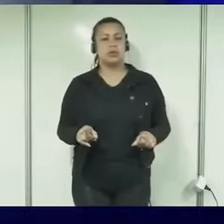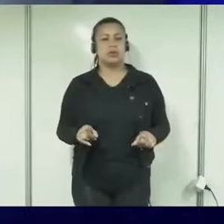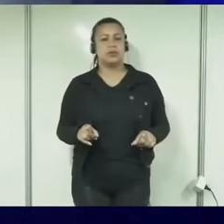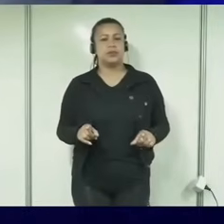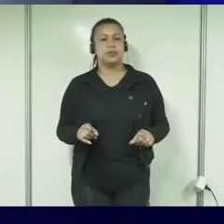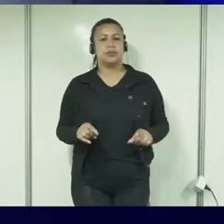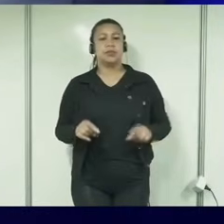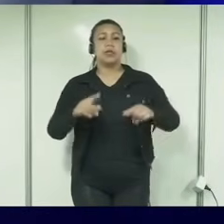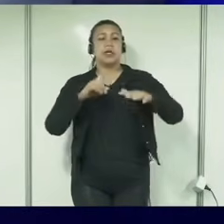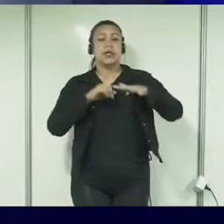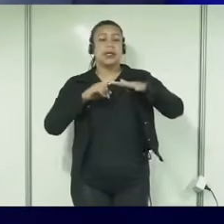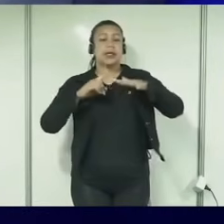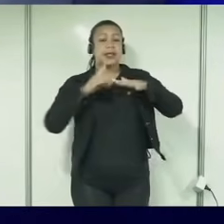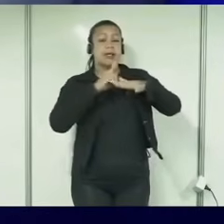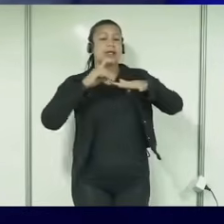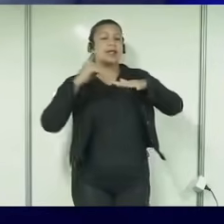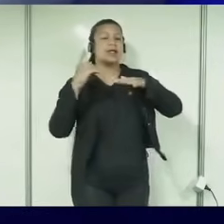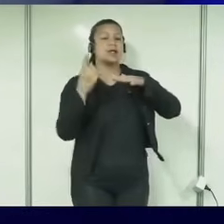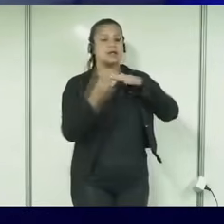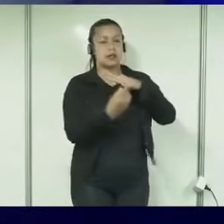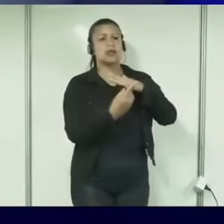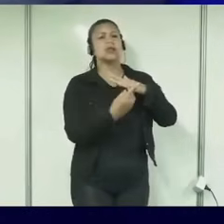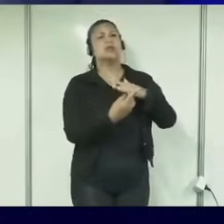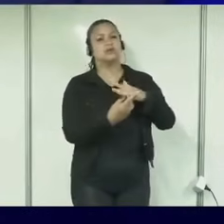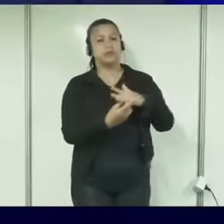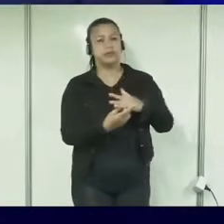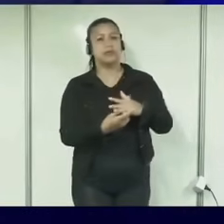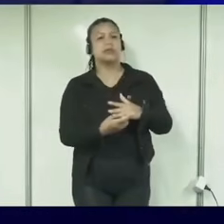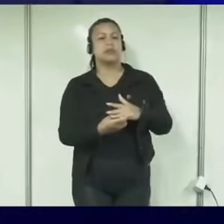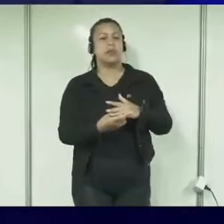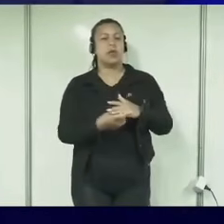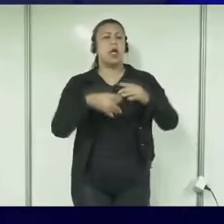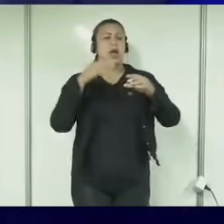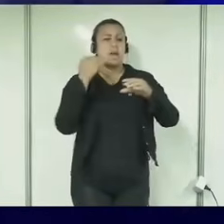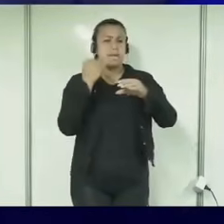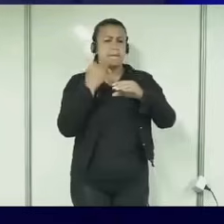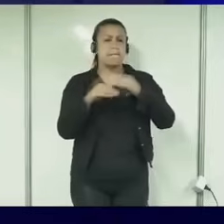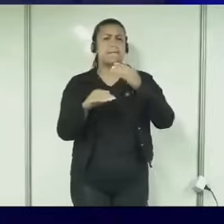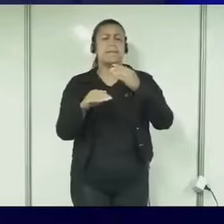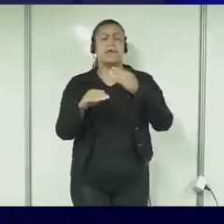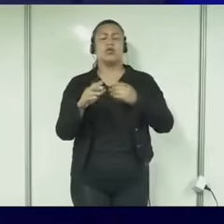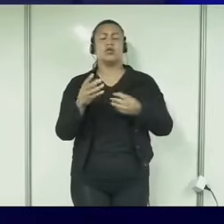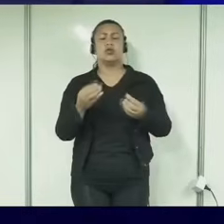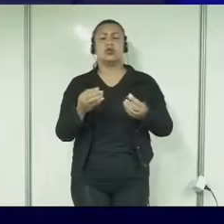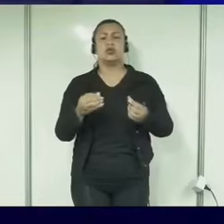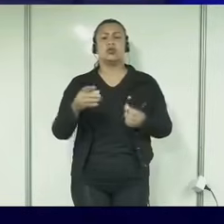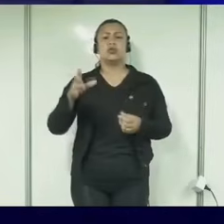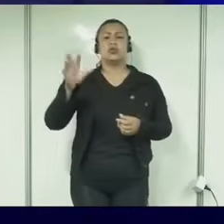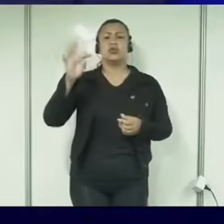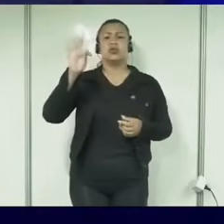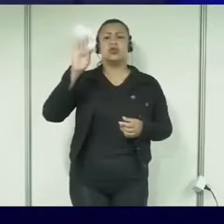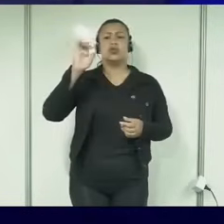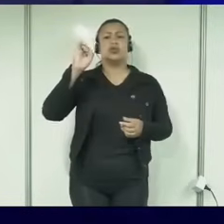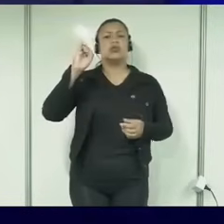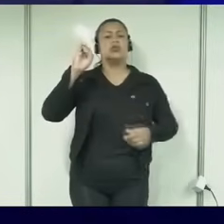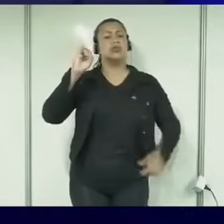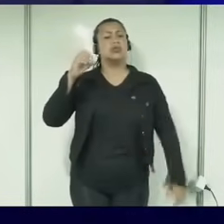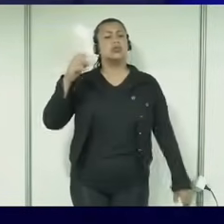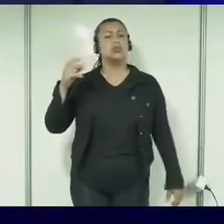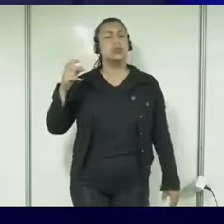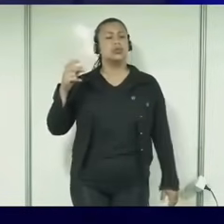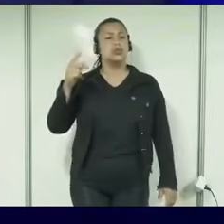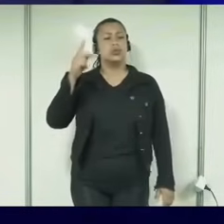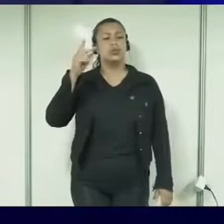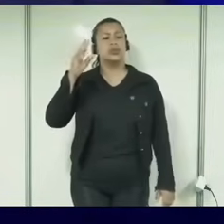nas rádios, o pessoal corta muito no TikTok. E ela diz uma, ela tem uma mensagem muito